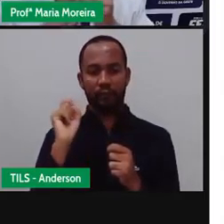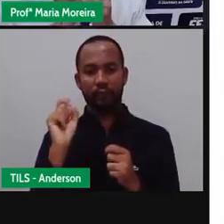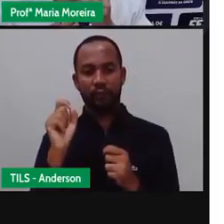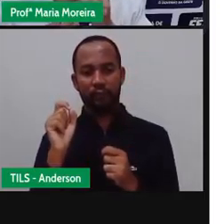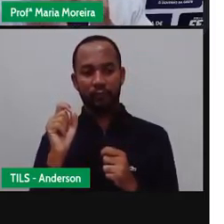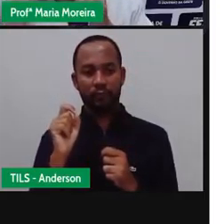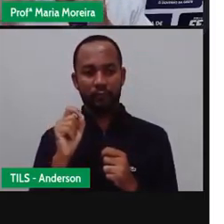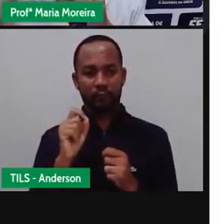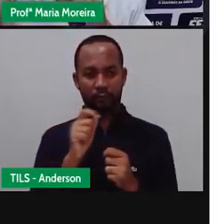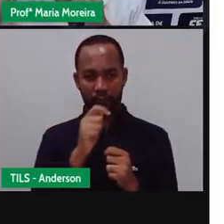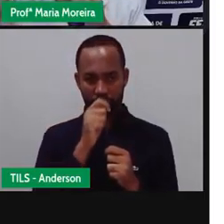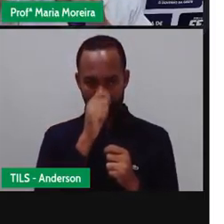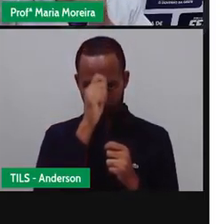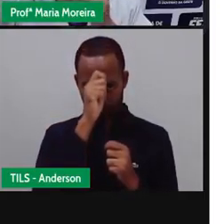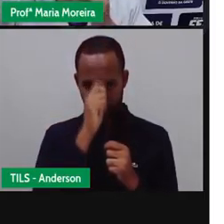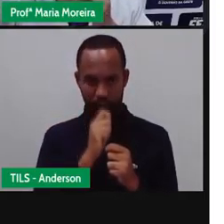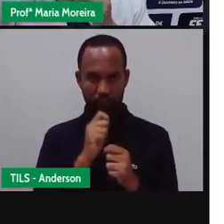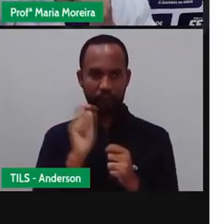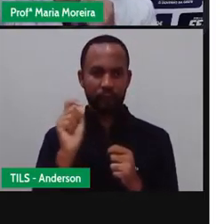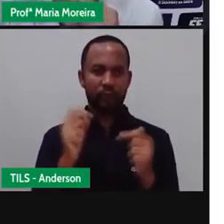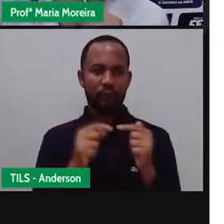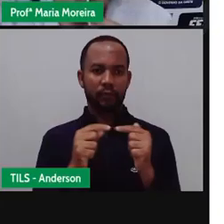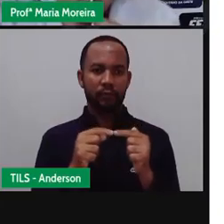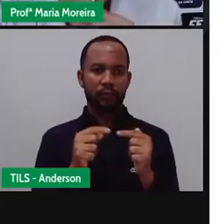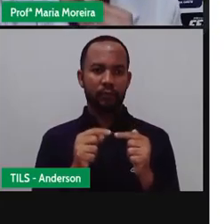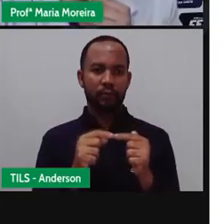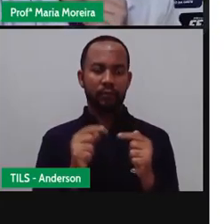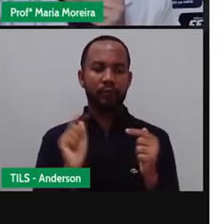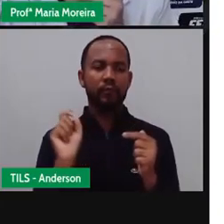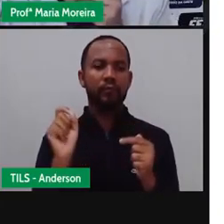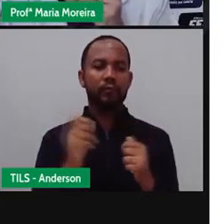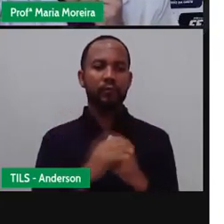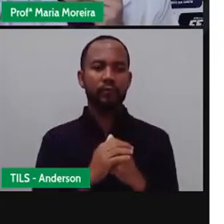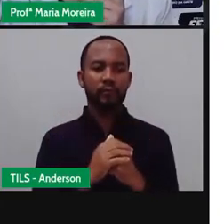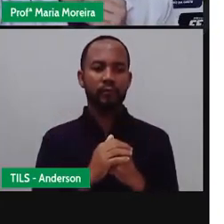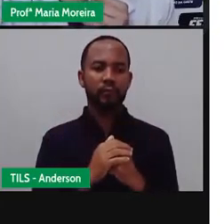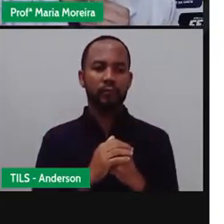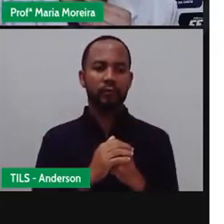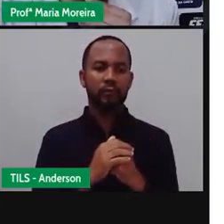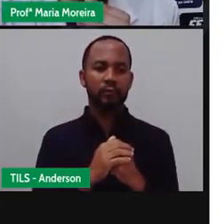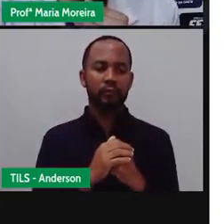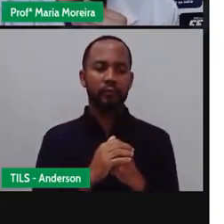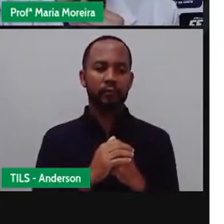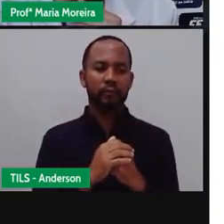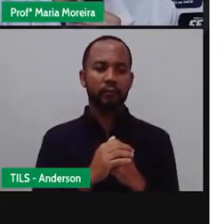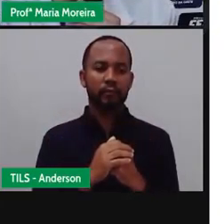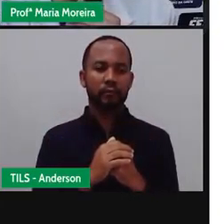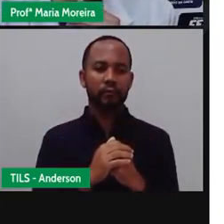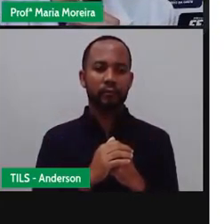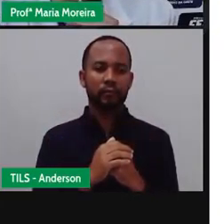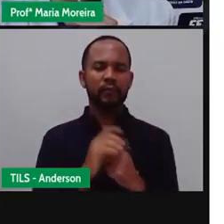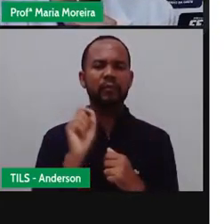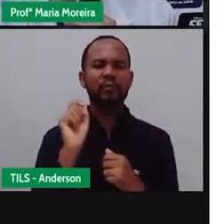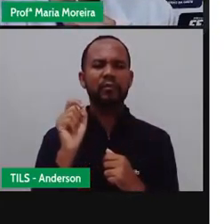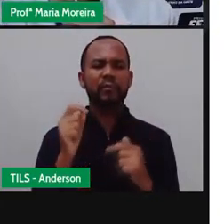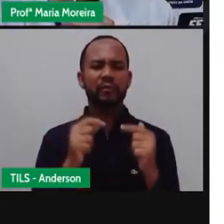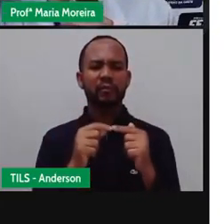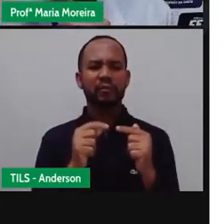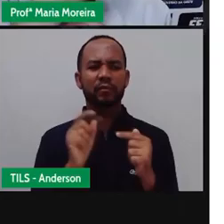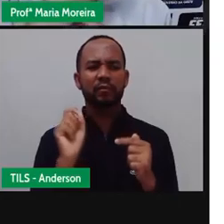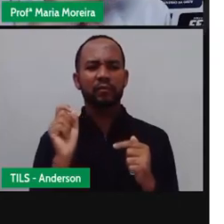seria isso, né? Pronto, deixa eu tentar se aproximar aqui de vocês, ó. Tá vendo? O que é isso,